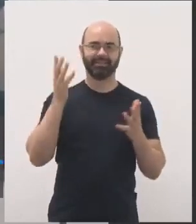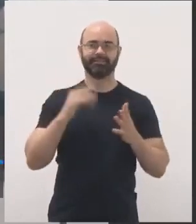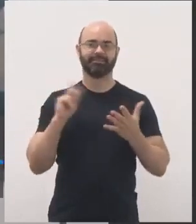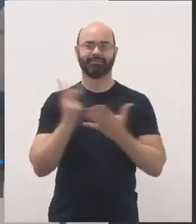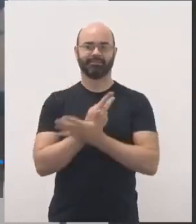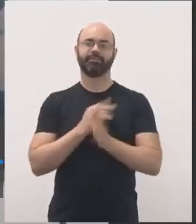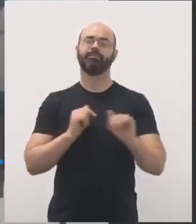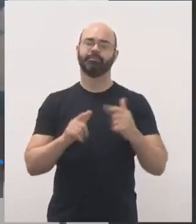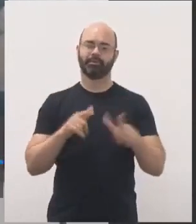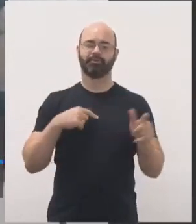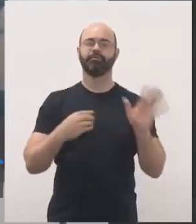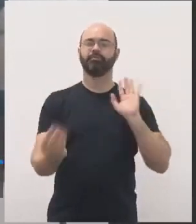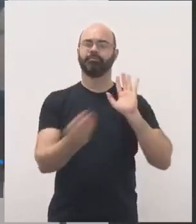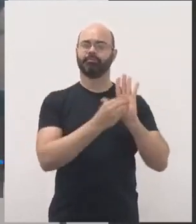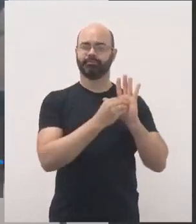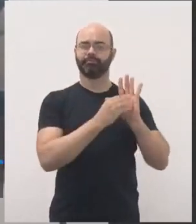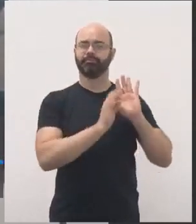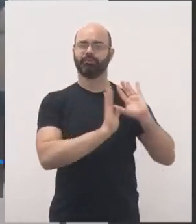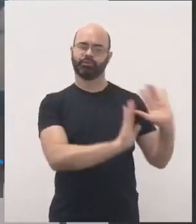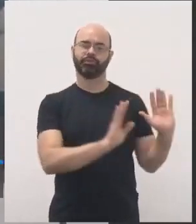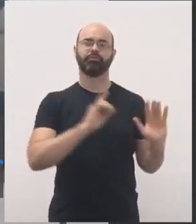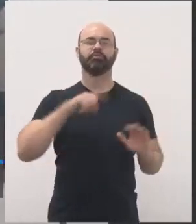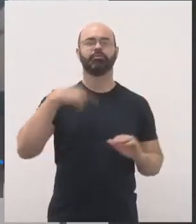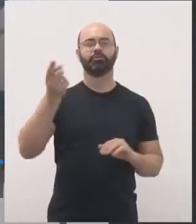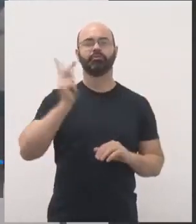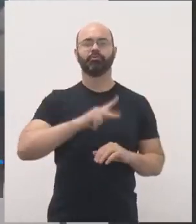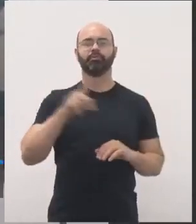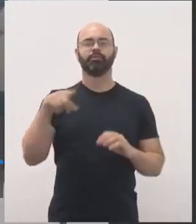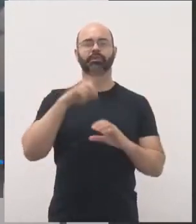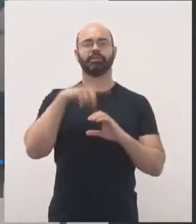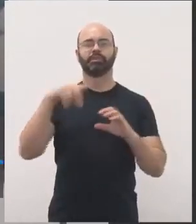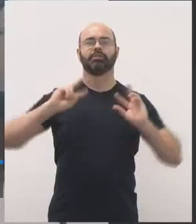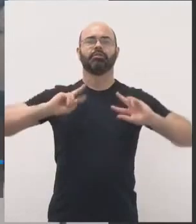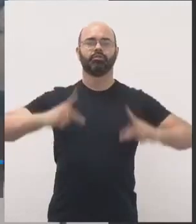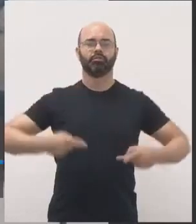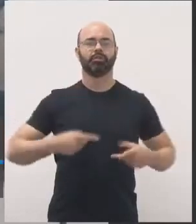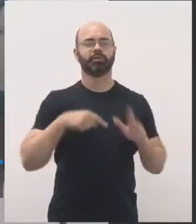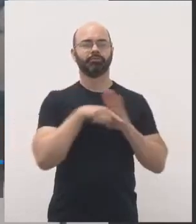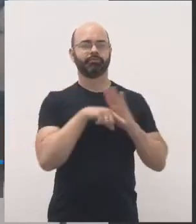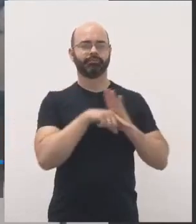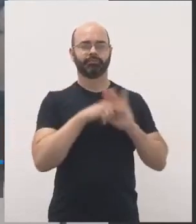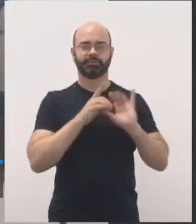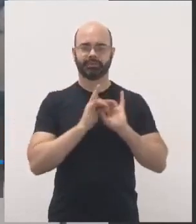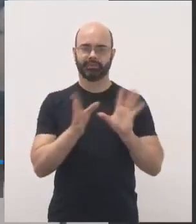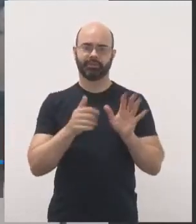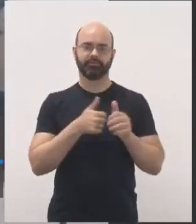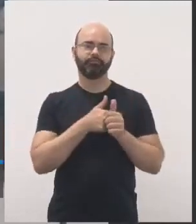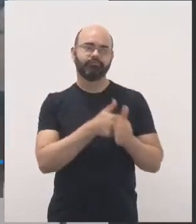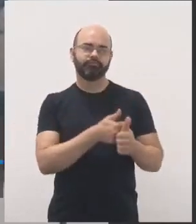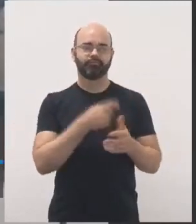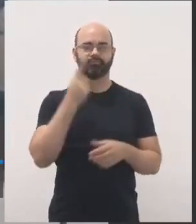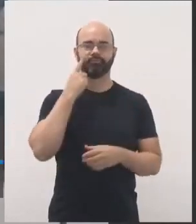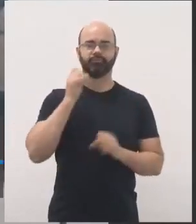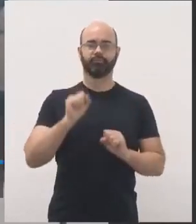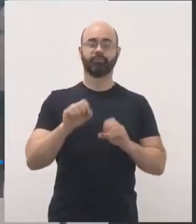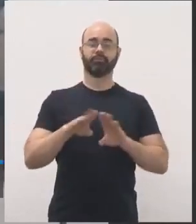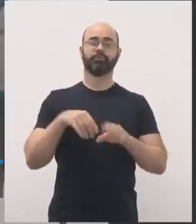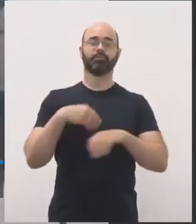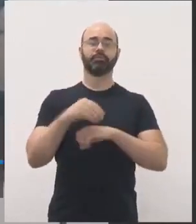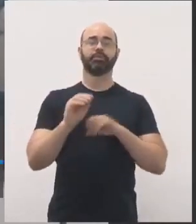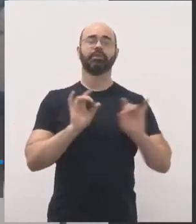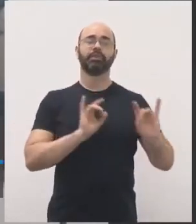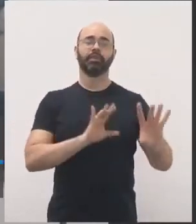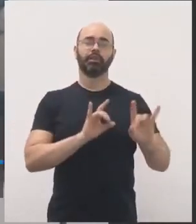mas vai ficar lá disponível para os professores de ciências humanas poderem acompanhar. E já foi feita uma orientação técnica para